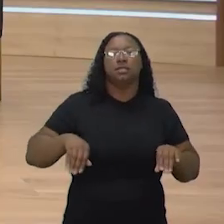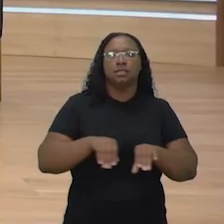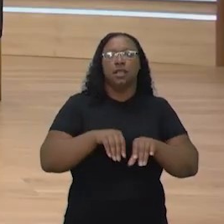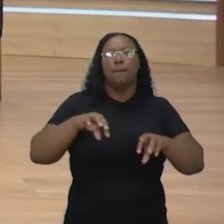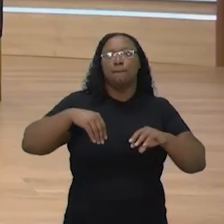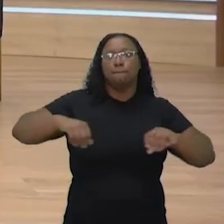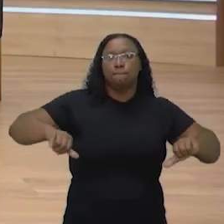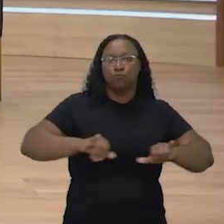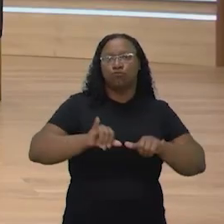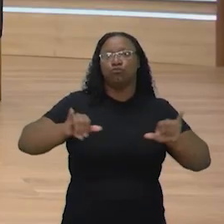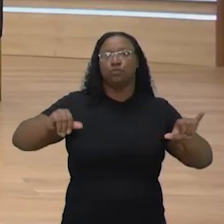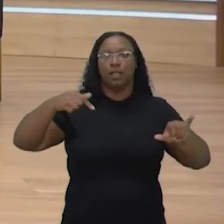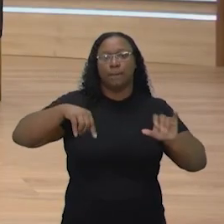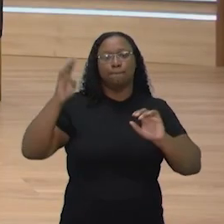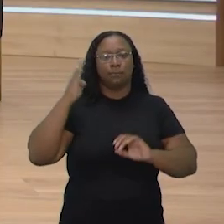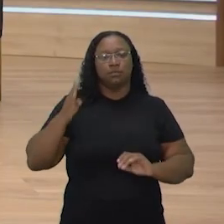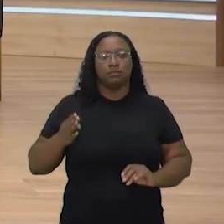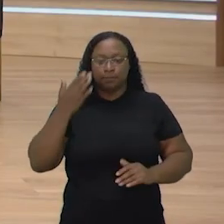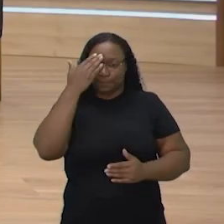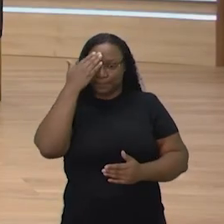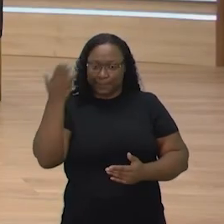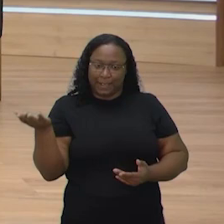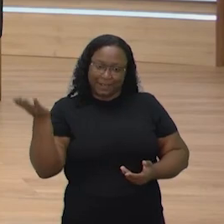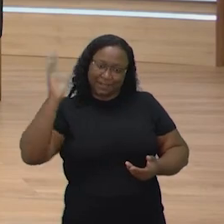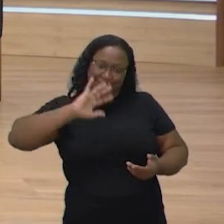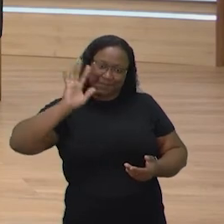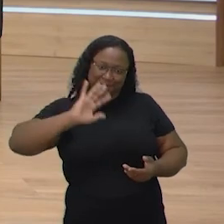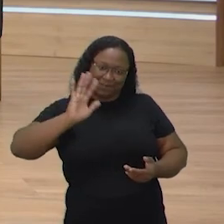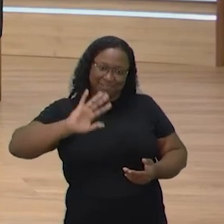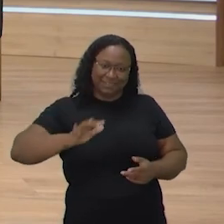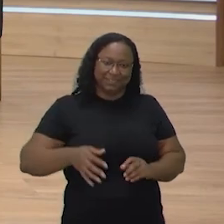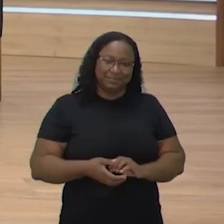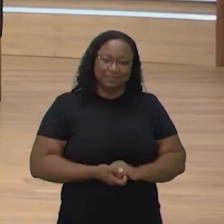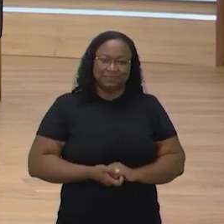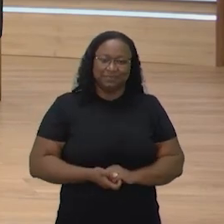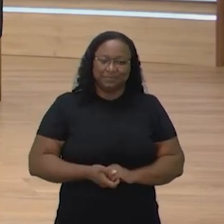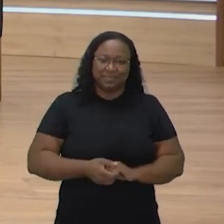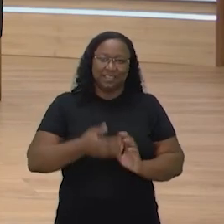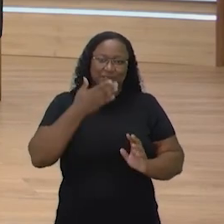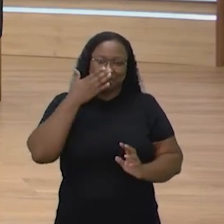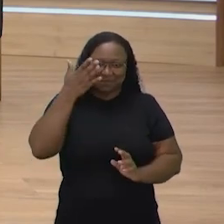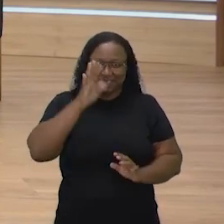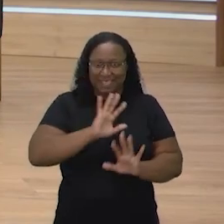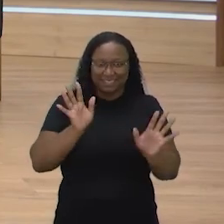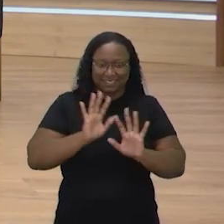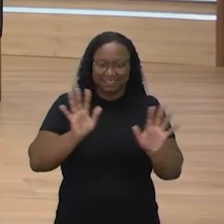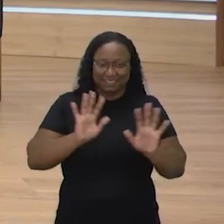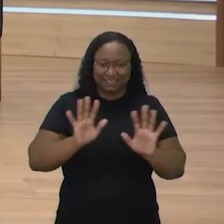obrigada e acho que até uma próxima. Obrigada, professora. Eu que agradeço, pessoal.